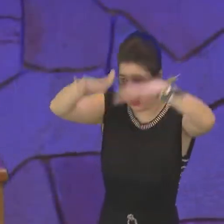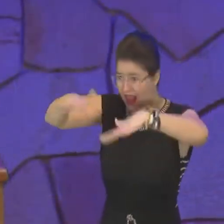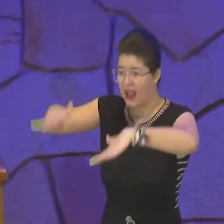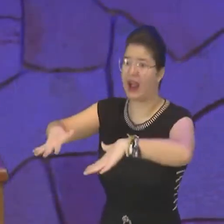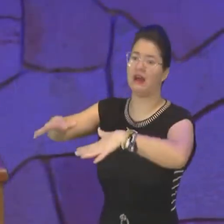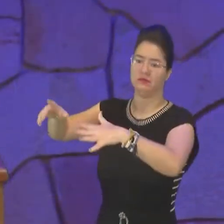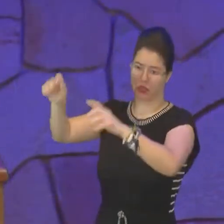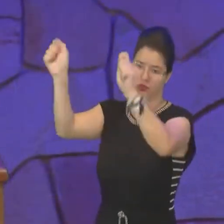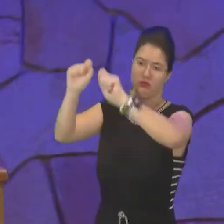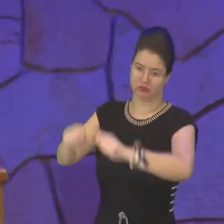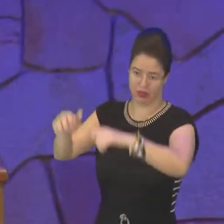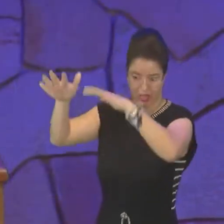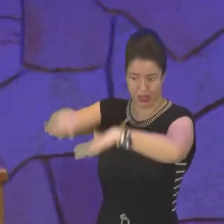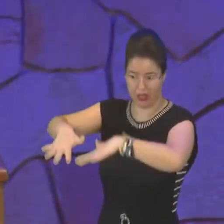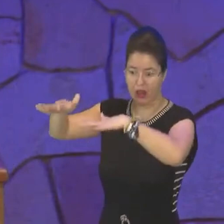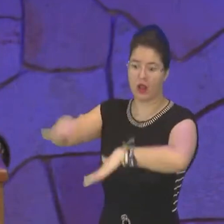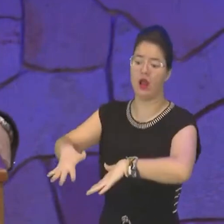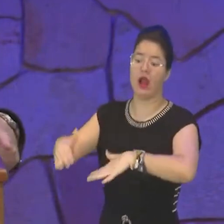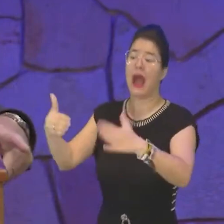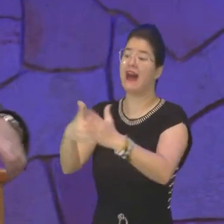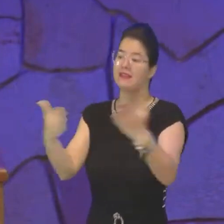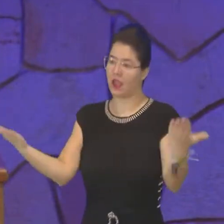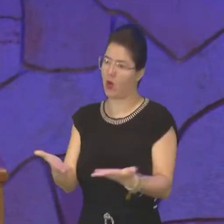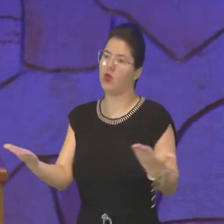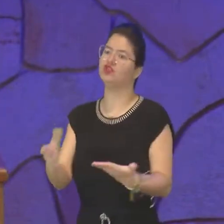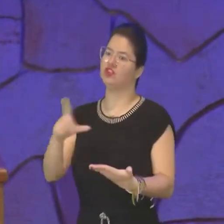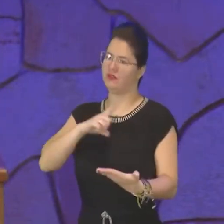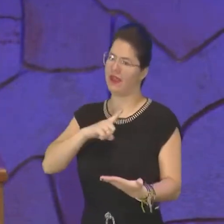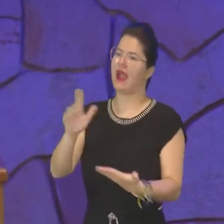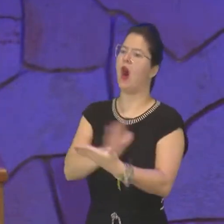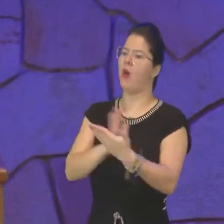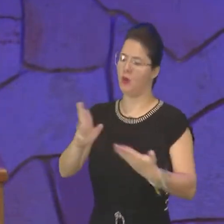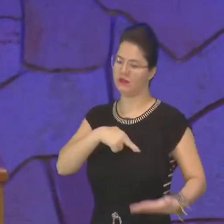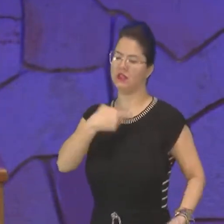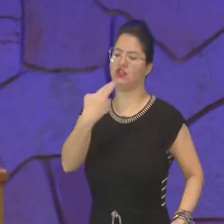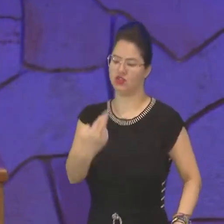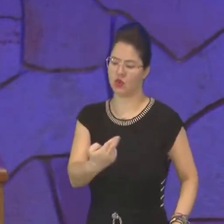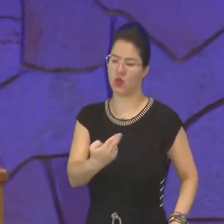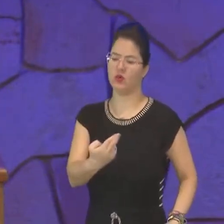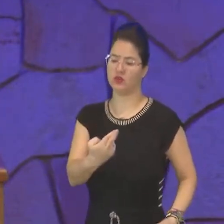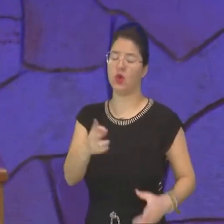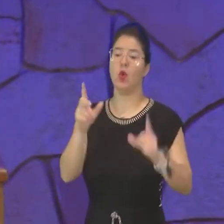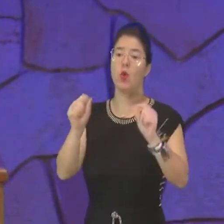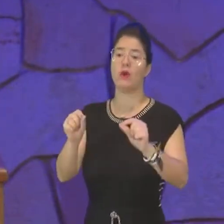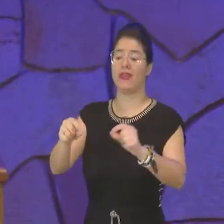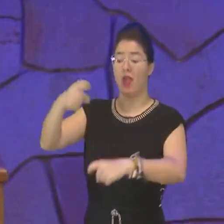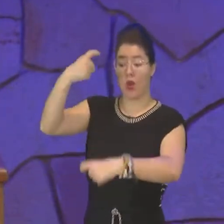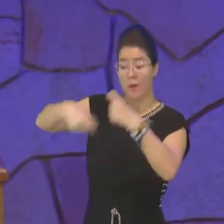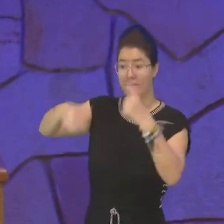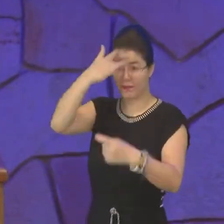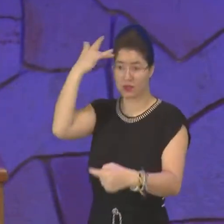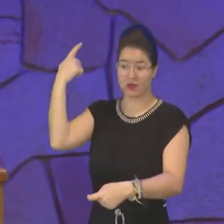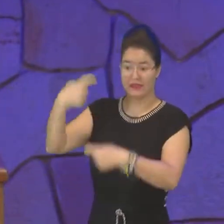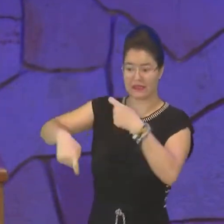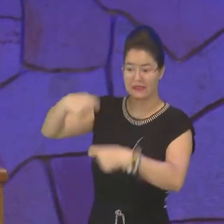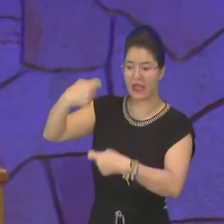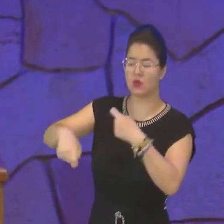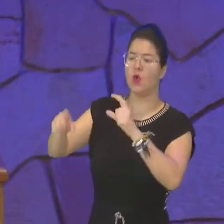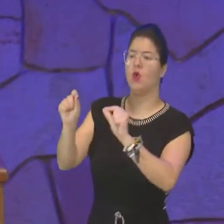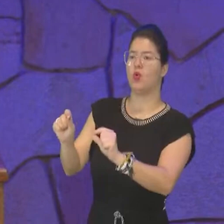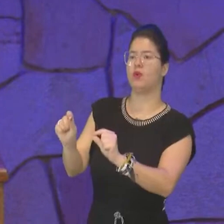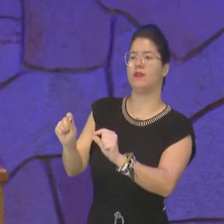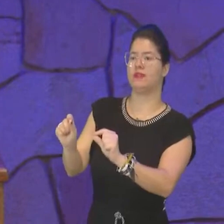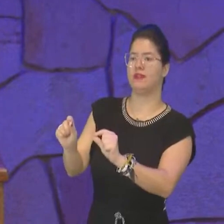presentes, como até hoje nós temos resquício em algumas religiões, o sexo sendo utilizado como forma